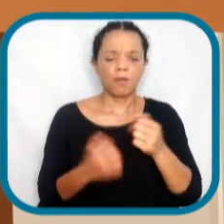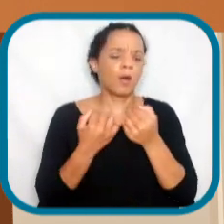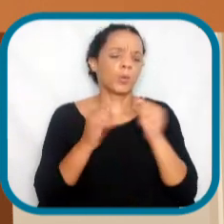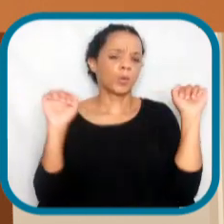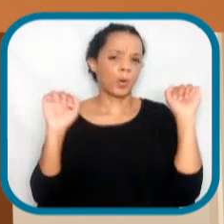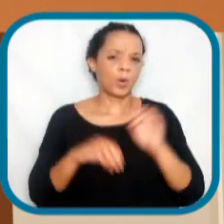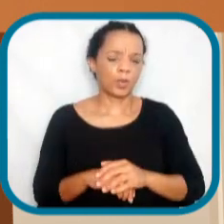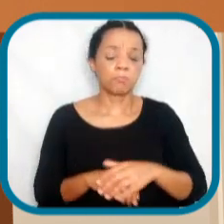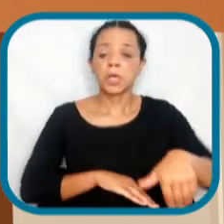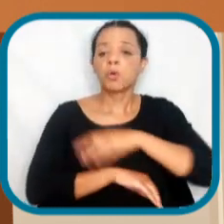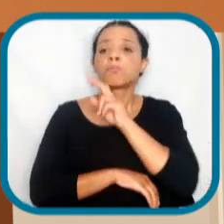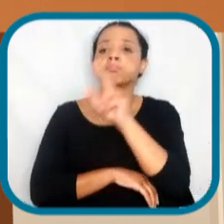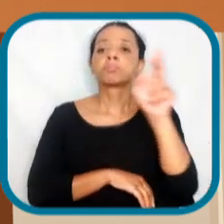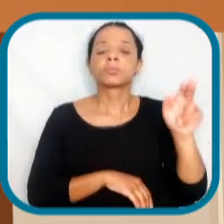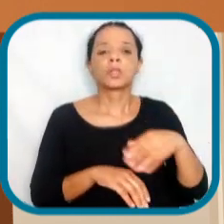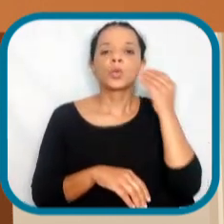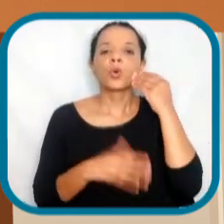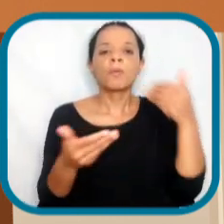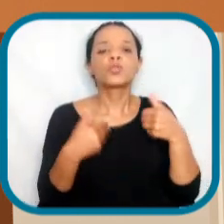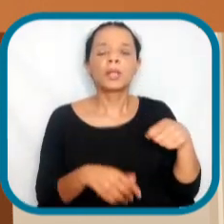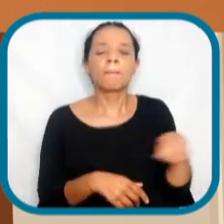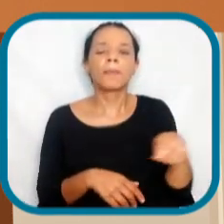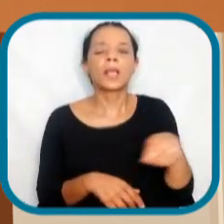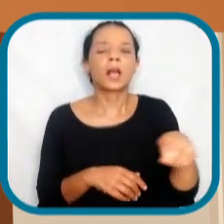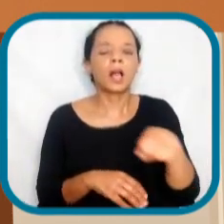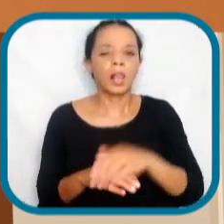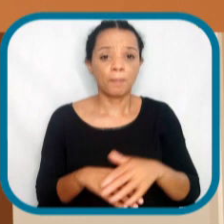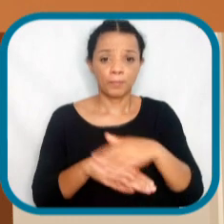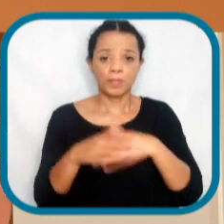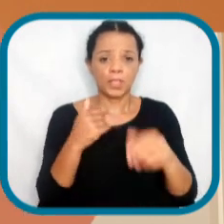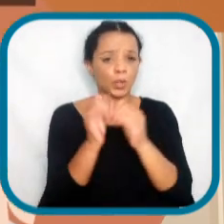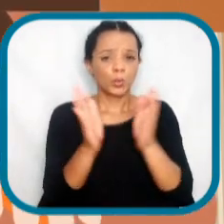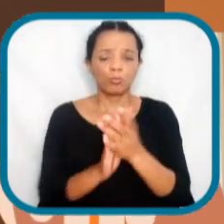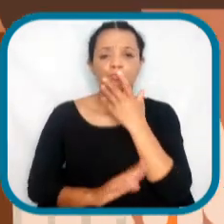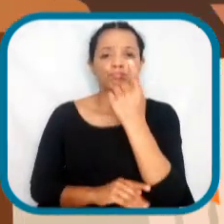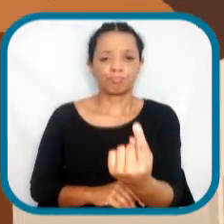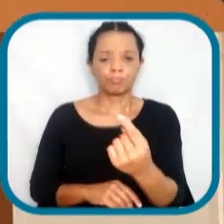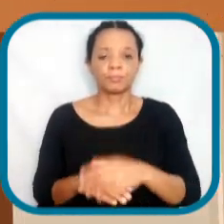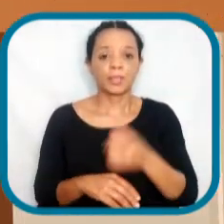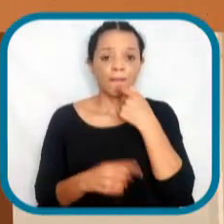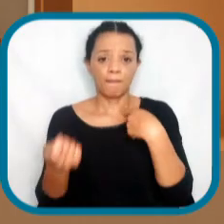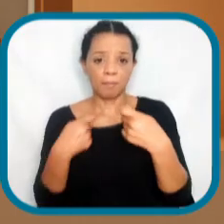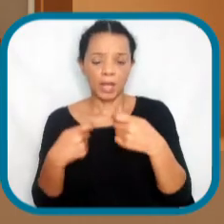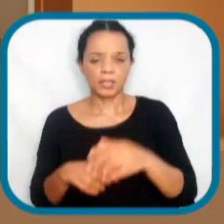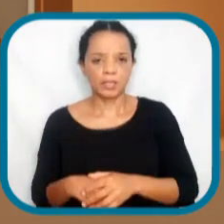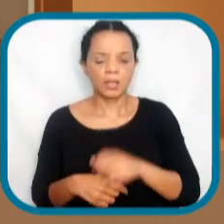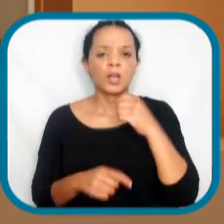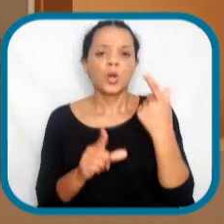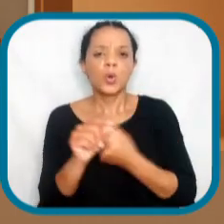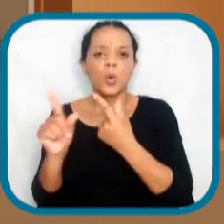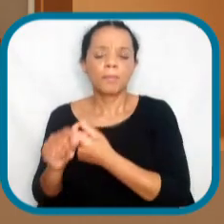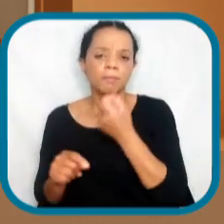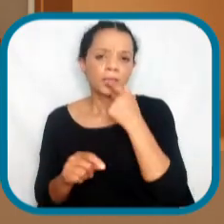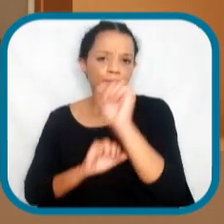muito autónomo. Andava na rua com a ajuda de uma bengala e fazia tudo sozinho. Na farmácia,